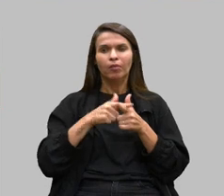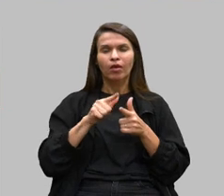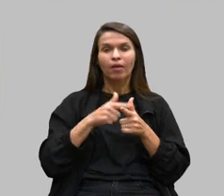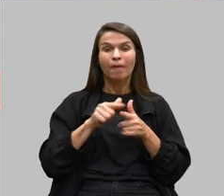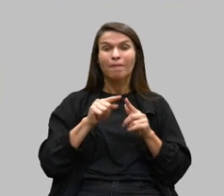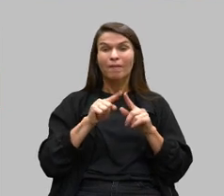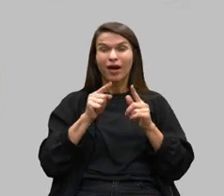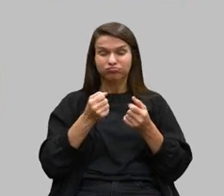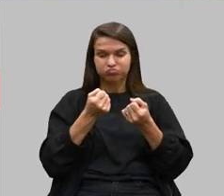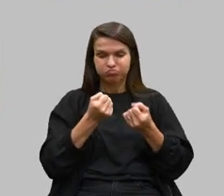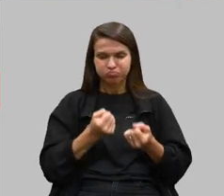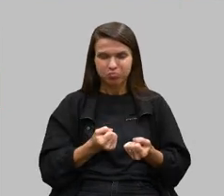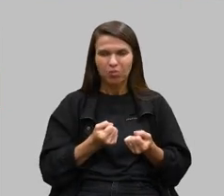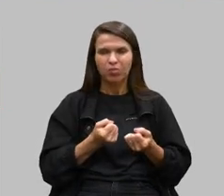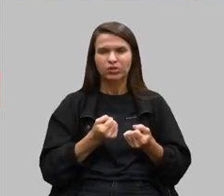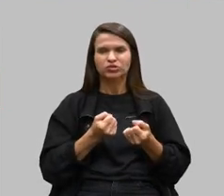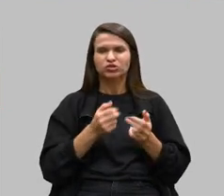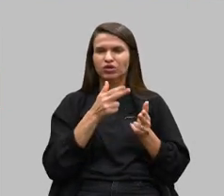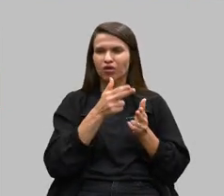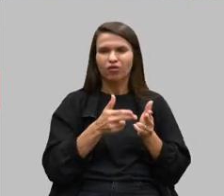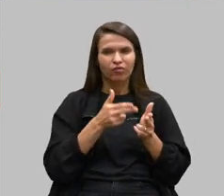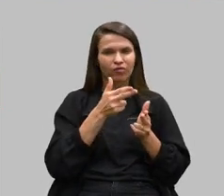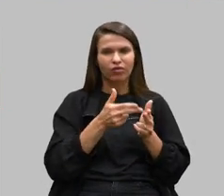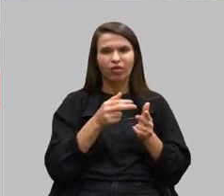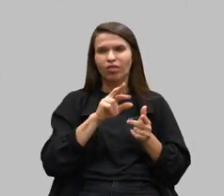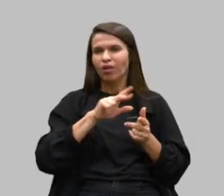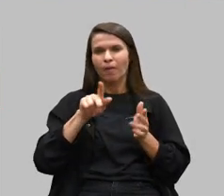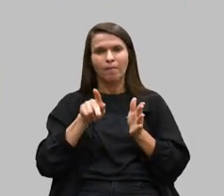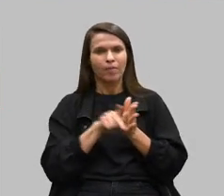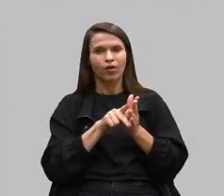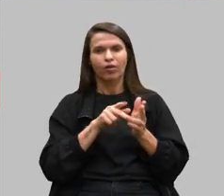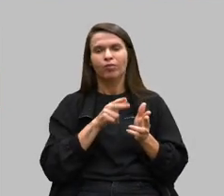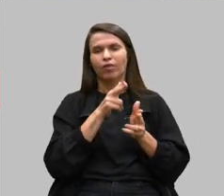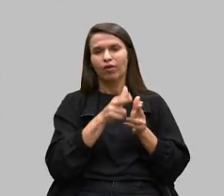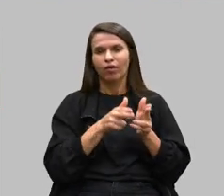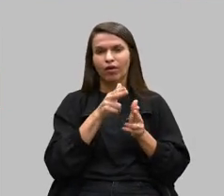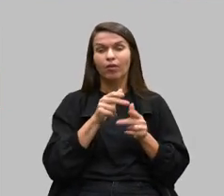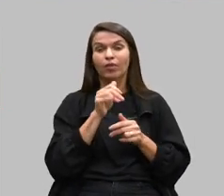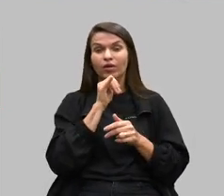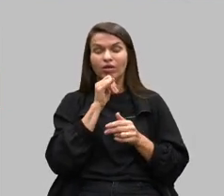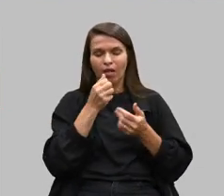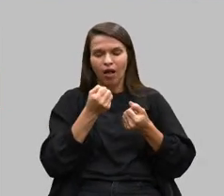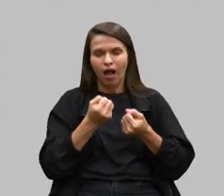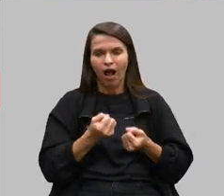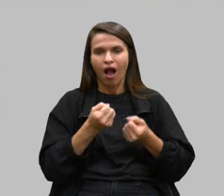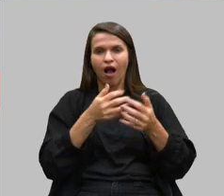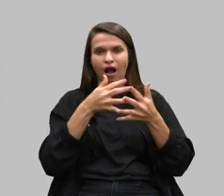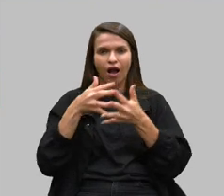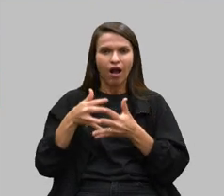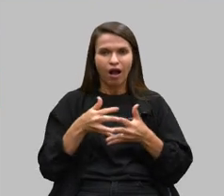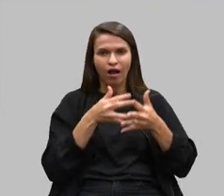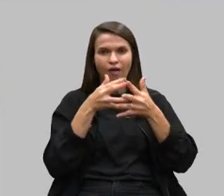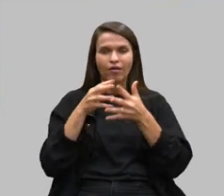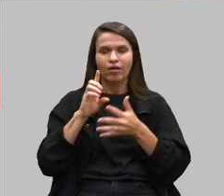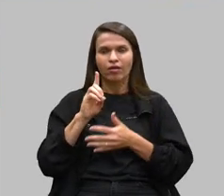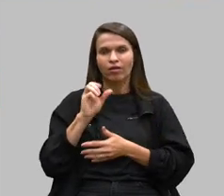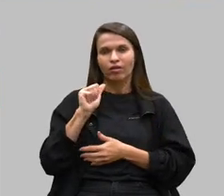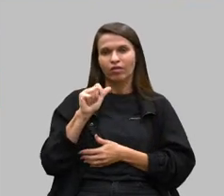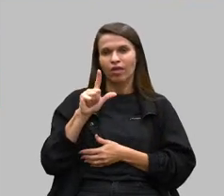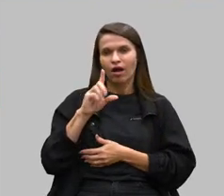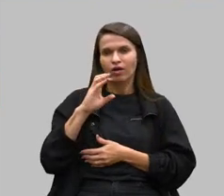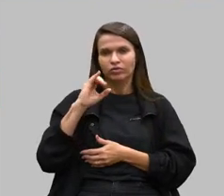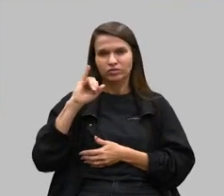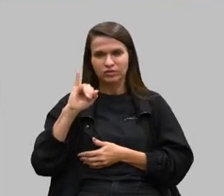carga de rodovia é carga de ferrovia a carga dos caminhões do Medrado e do adalci e de tantos